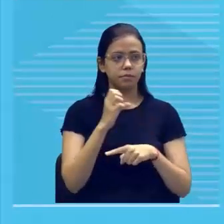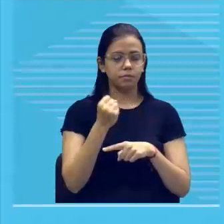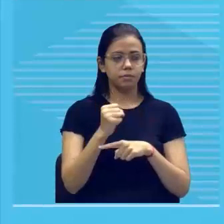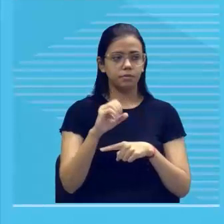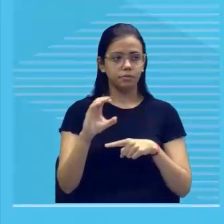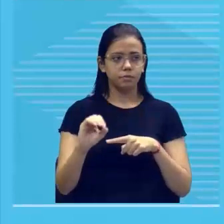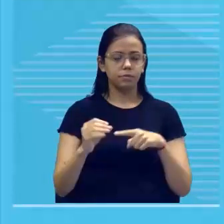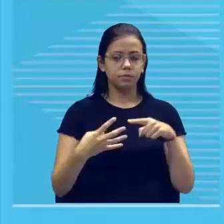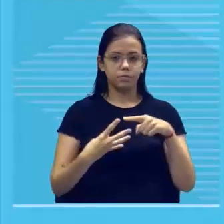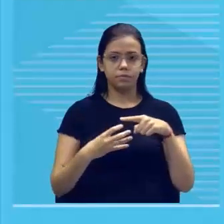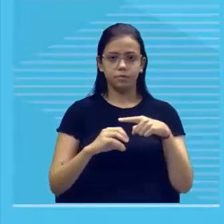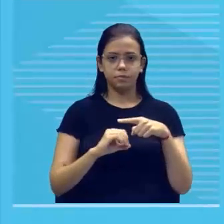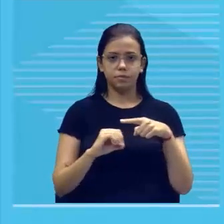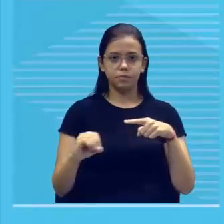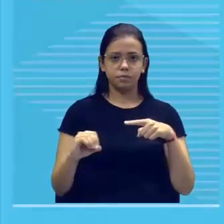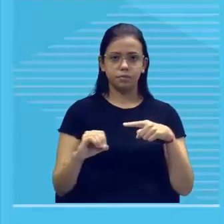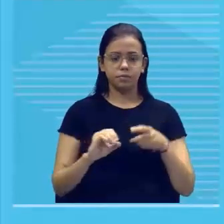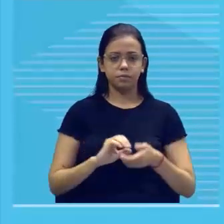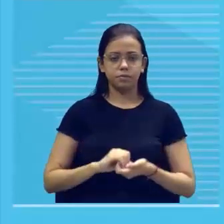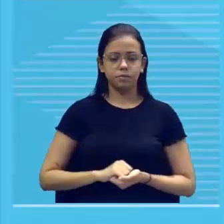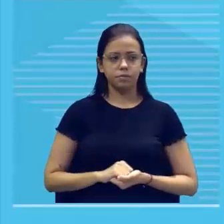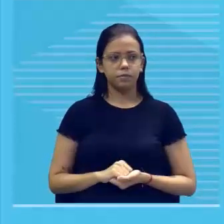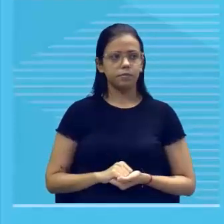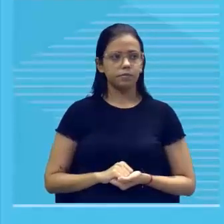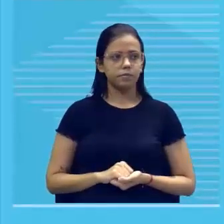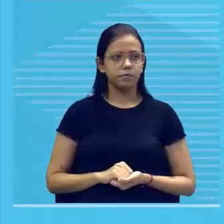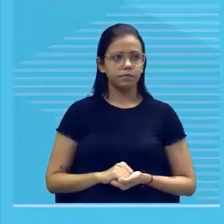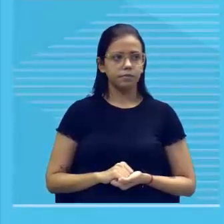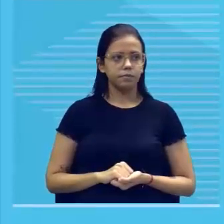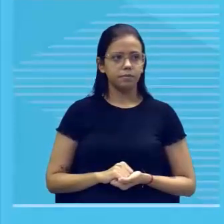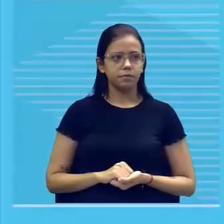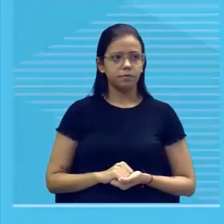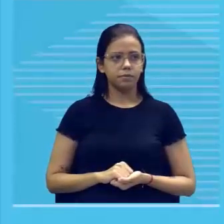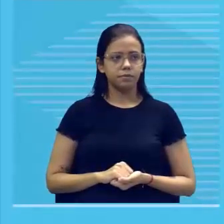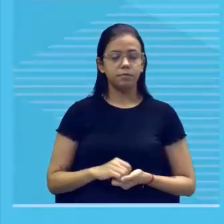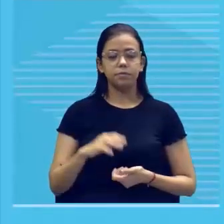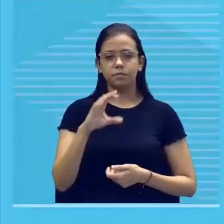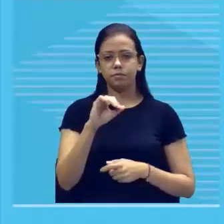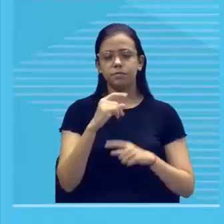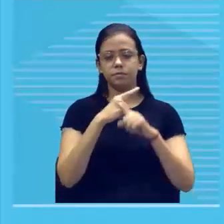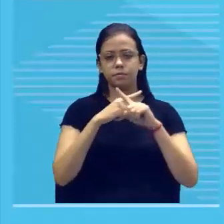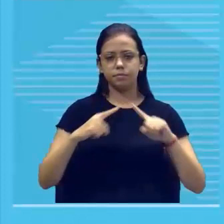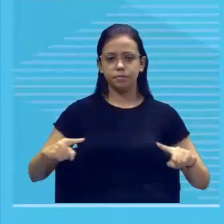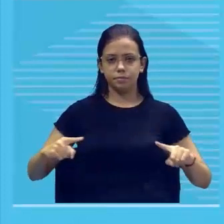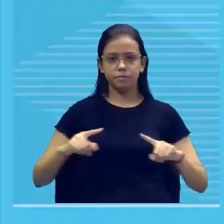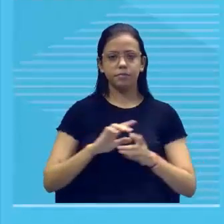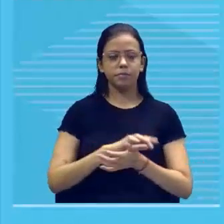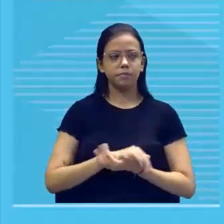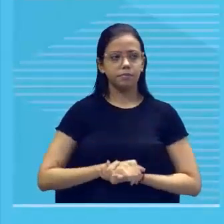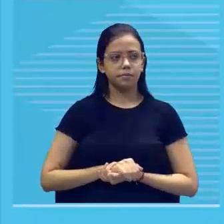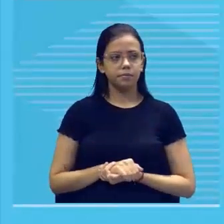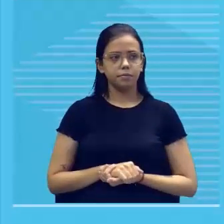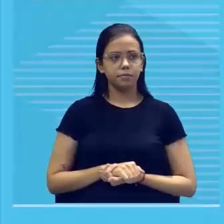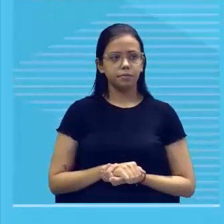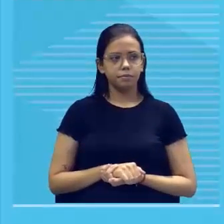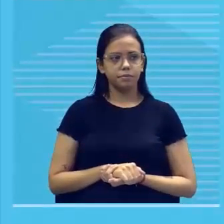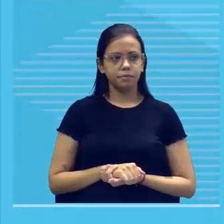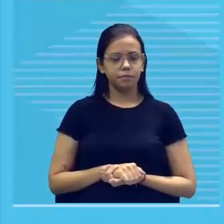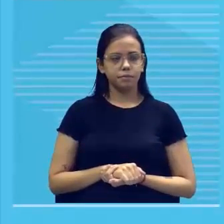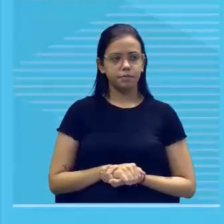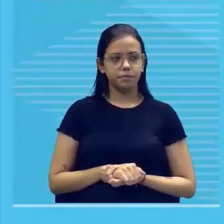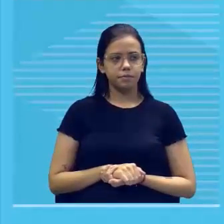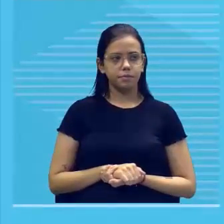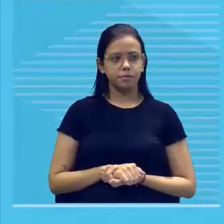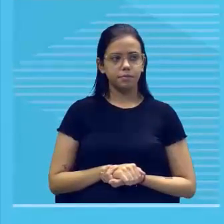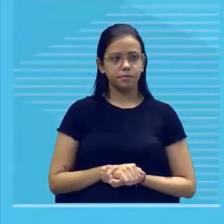480 sobre 400 simplifica 0101 E aí ficou assim né